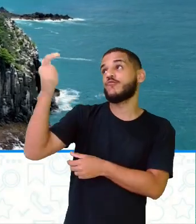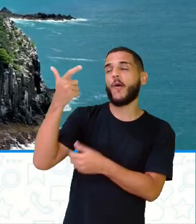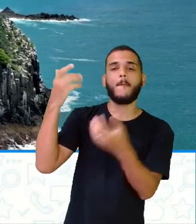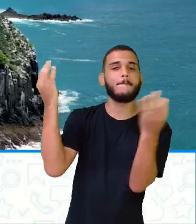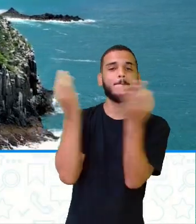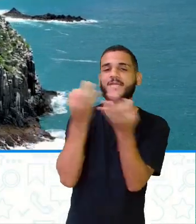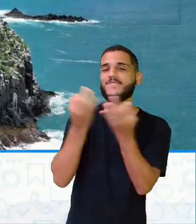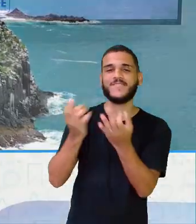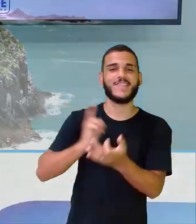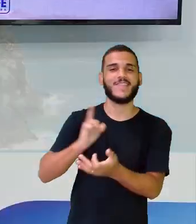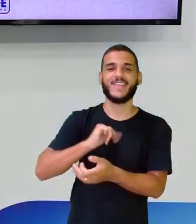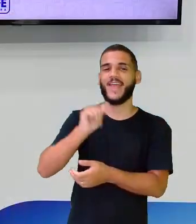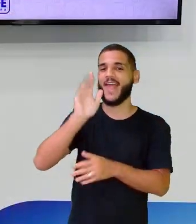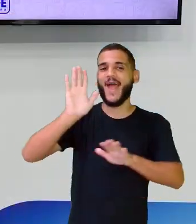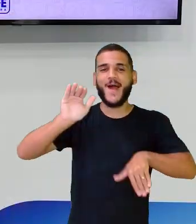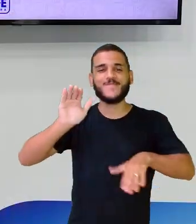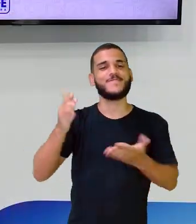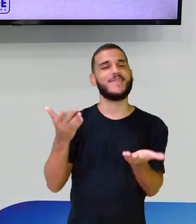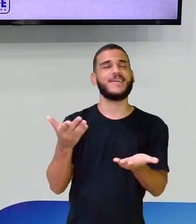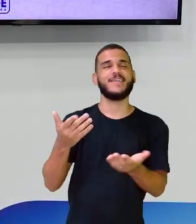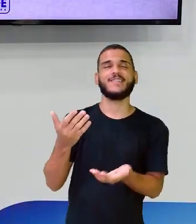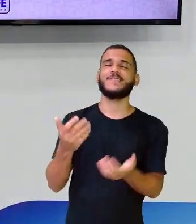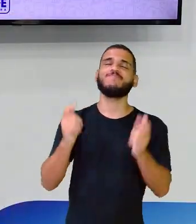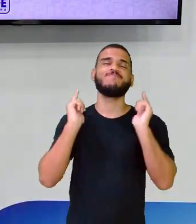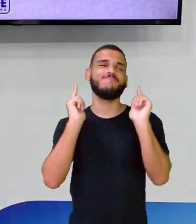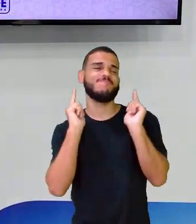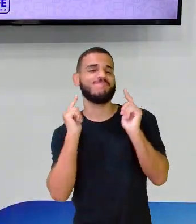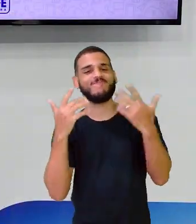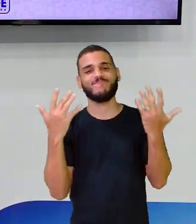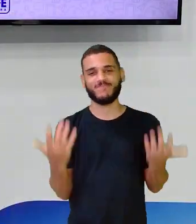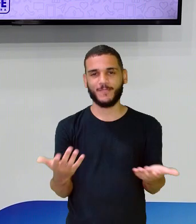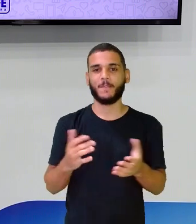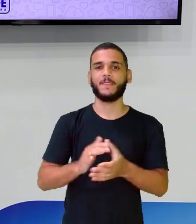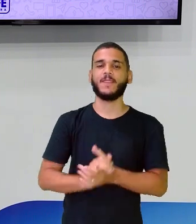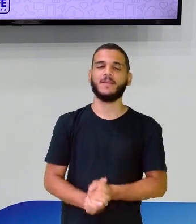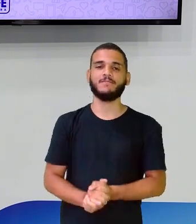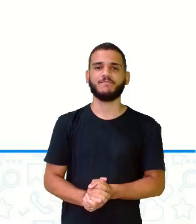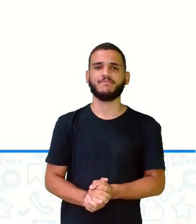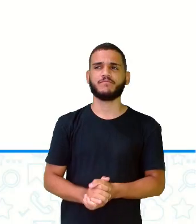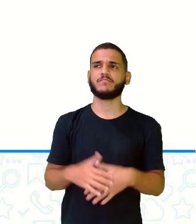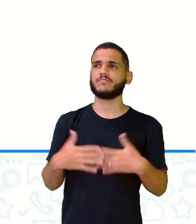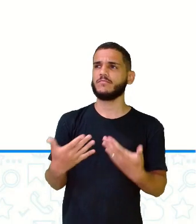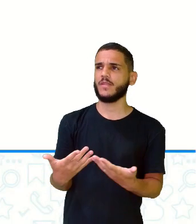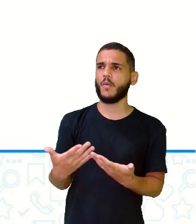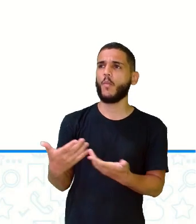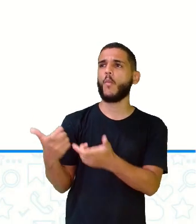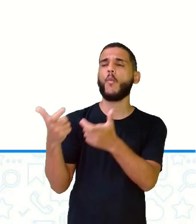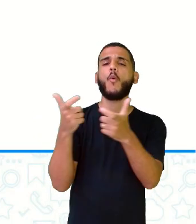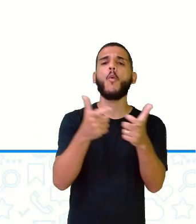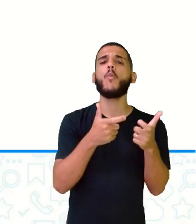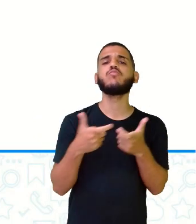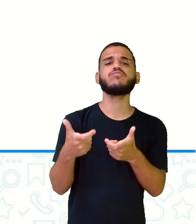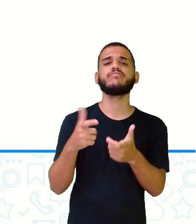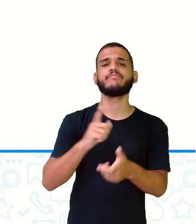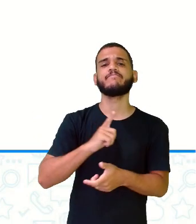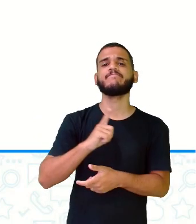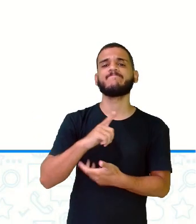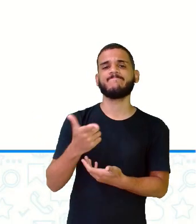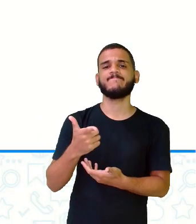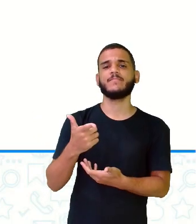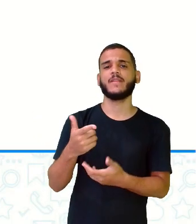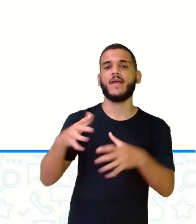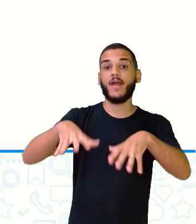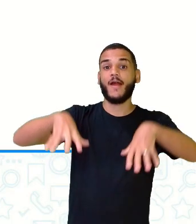é que não gosta, né, de pegar essa prainha aí maravilhosa? Então, gente, onde é que fica o arquipélago de Fernando